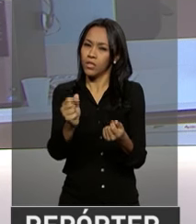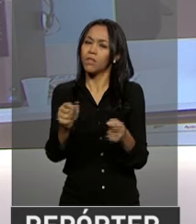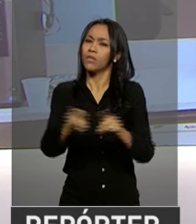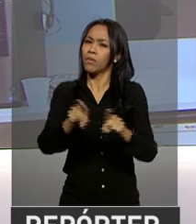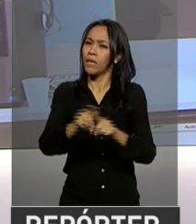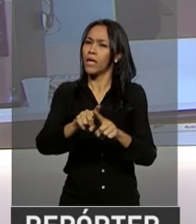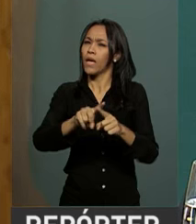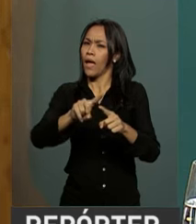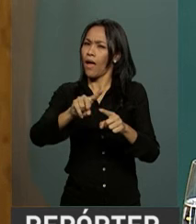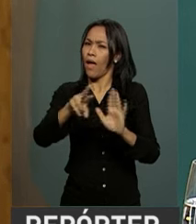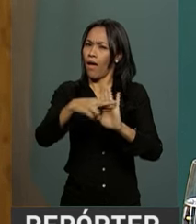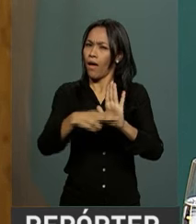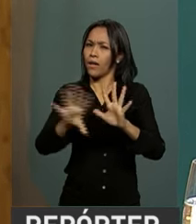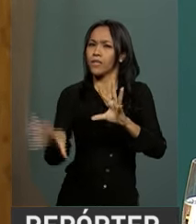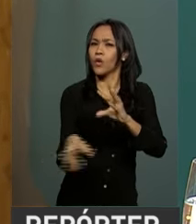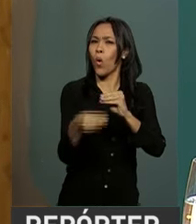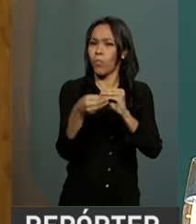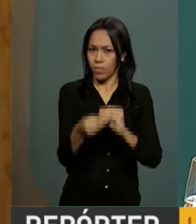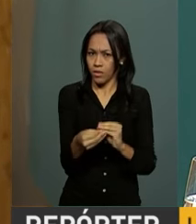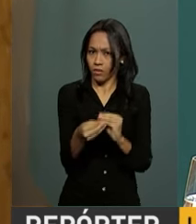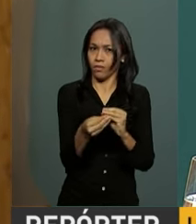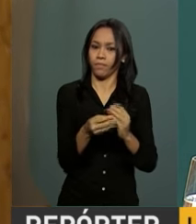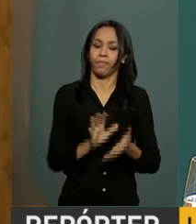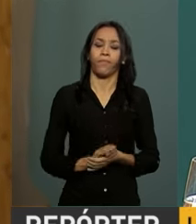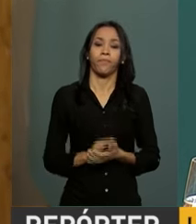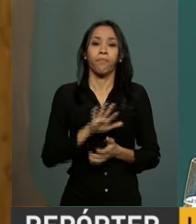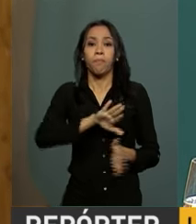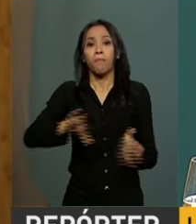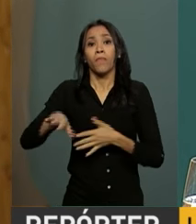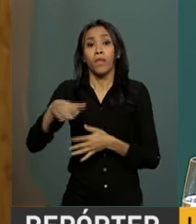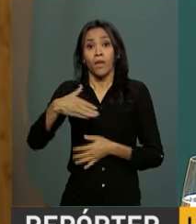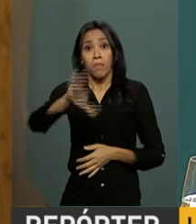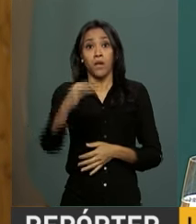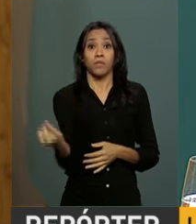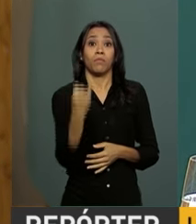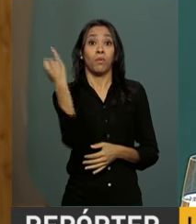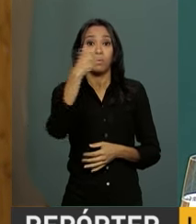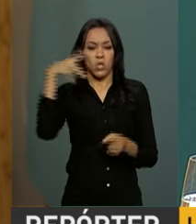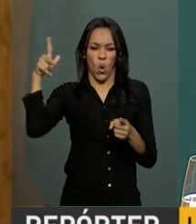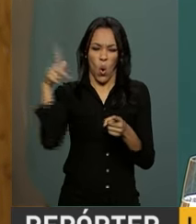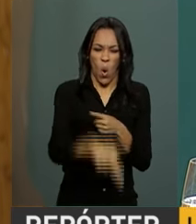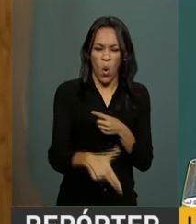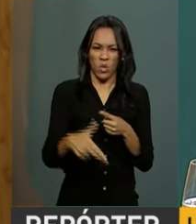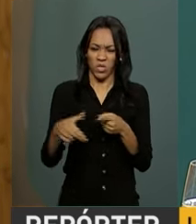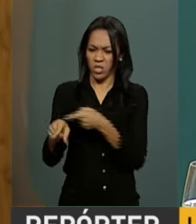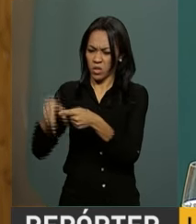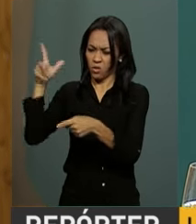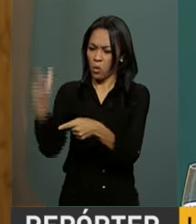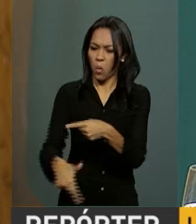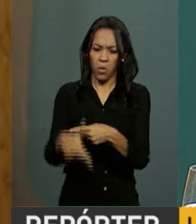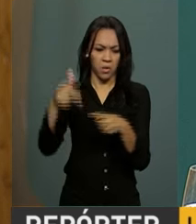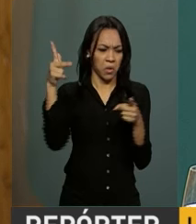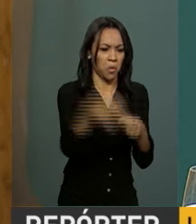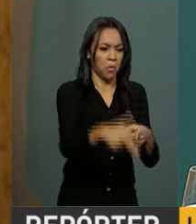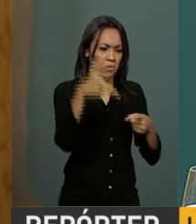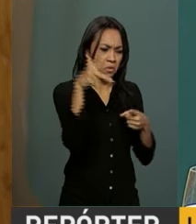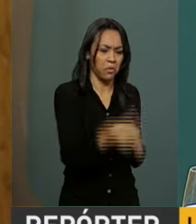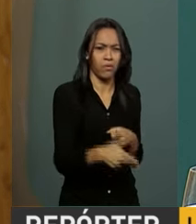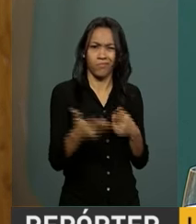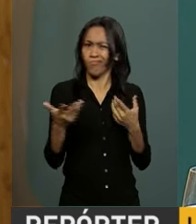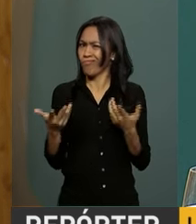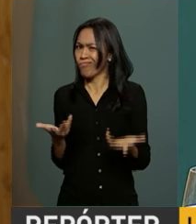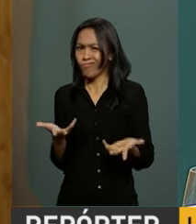complementares. Muito mais importante do que cortes pontuais de